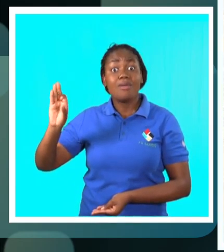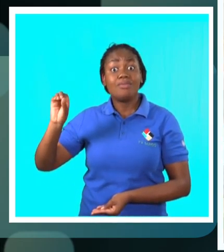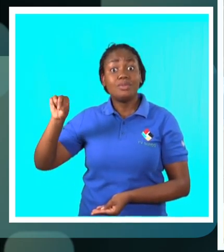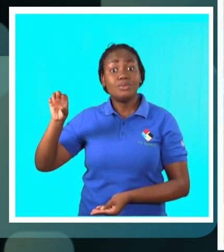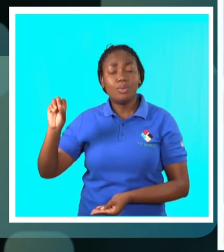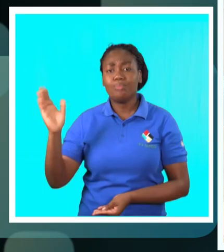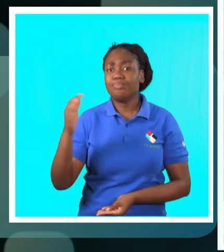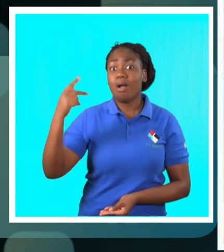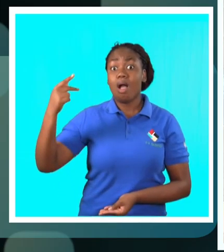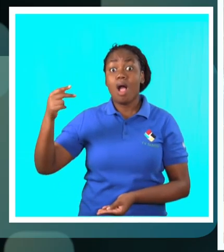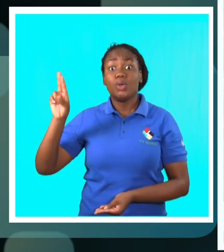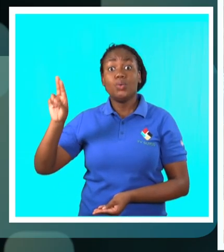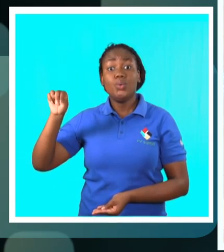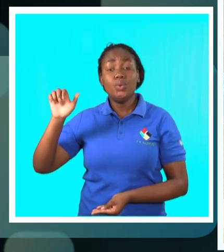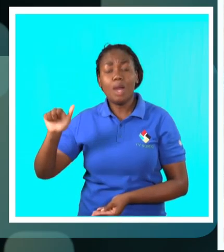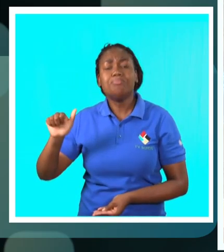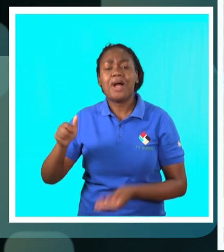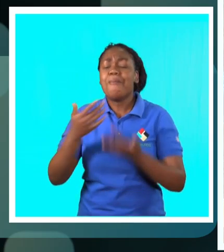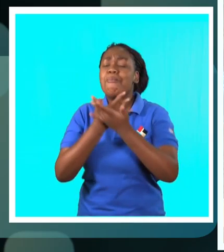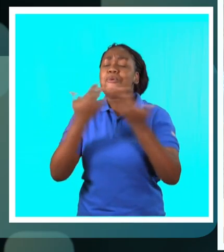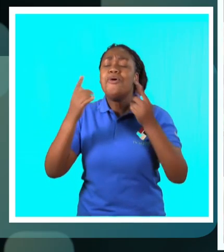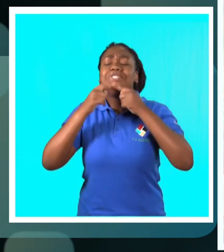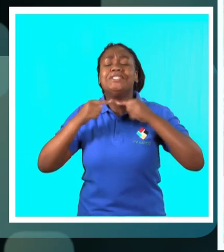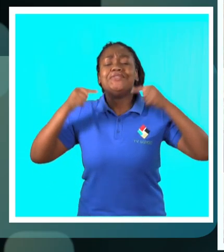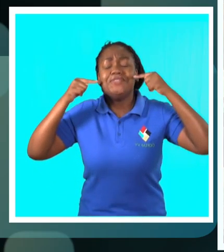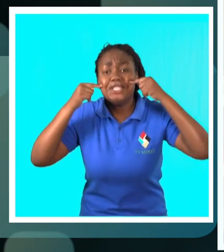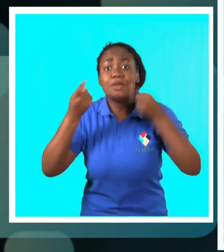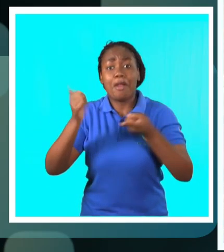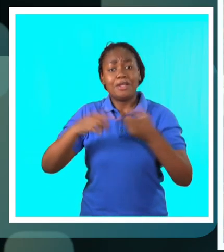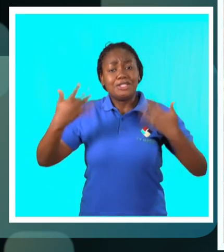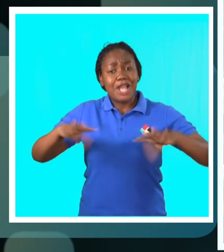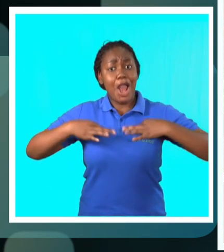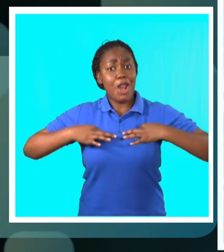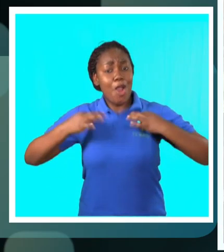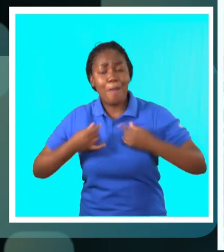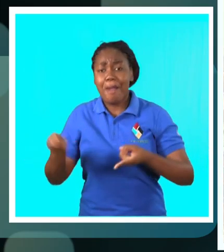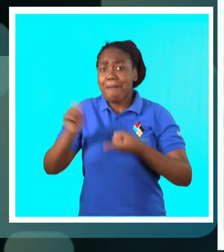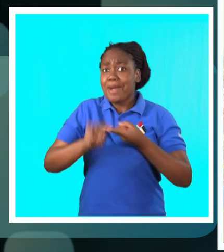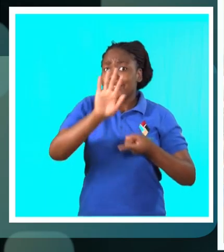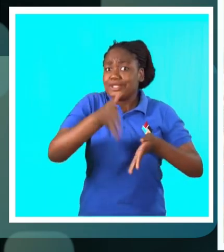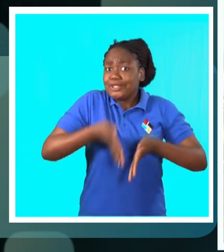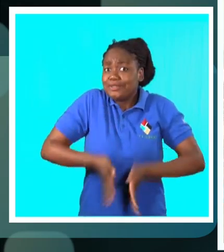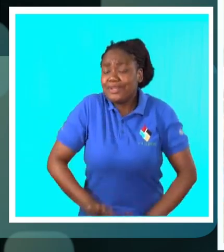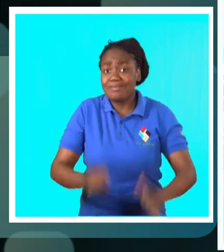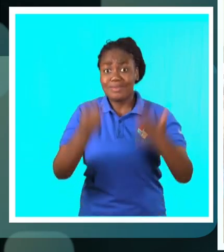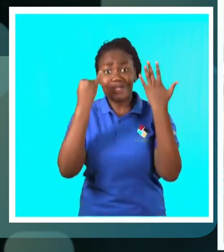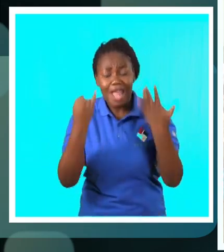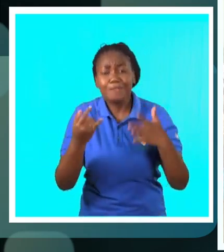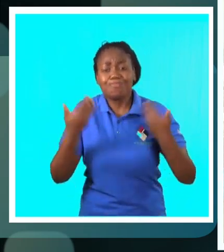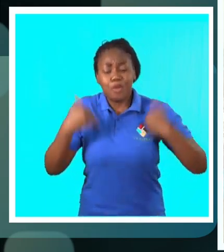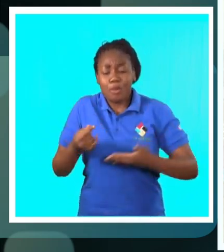pai está constantemente na cidade de Maputo a trabalhar. Sua única fonte de renda é a machamba.